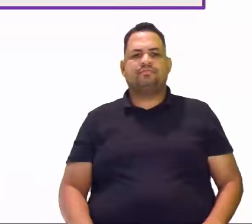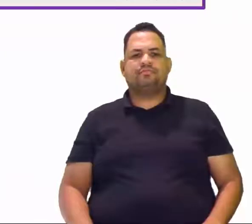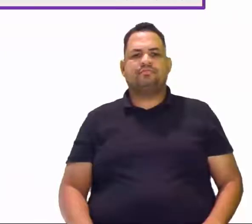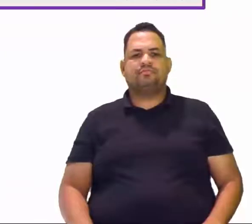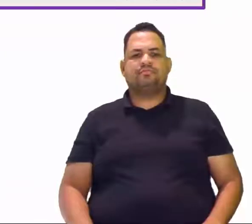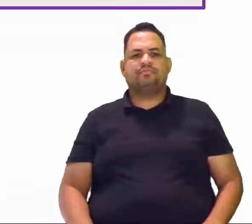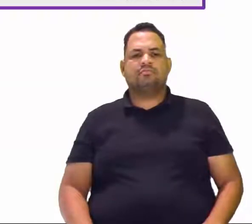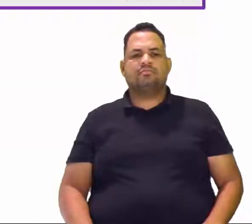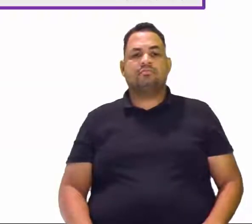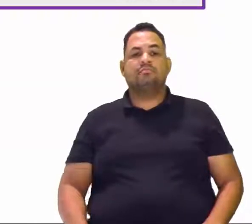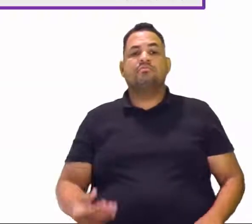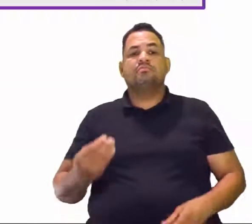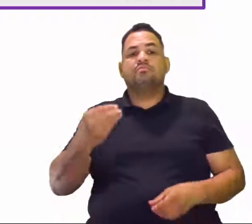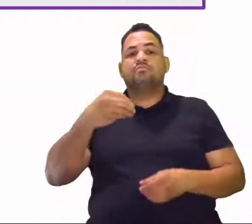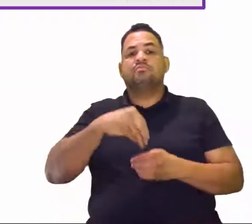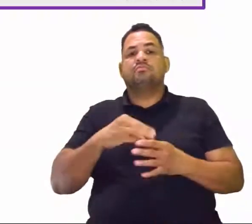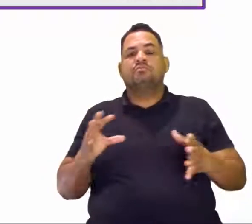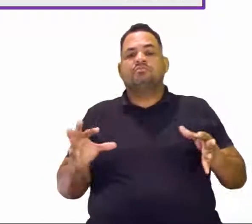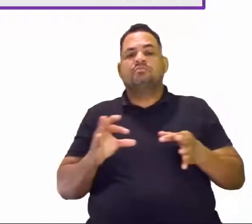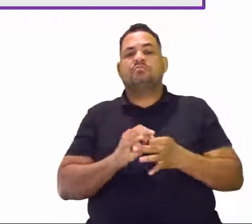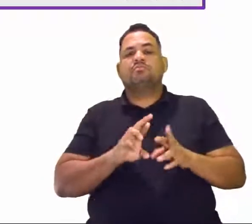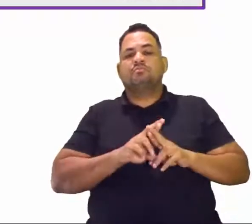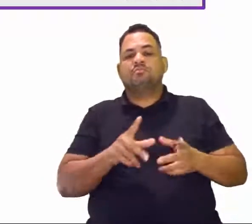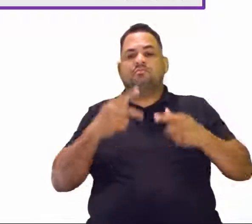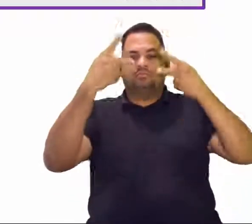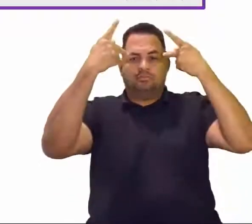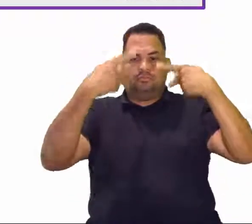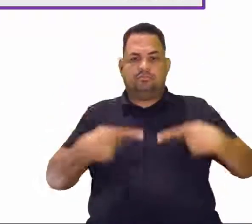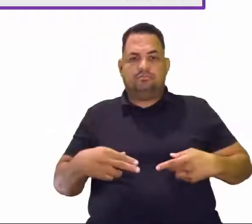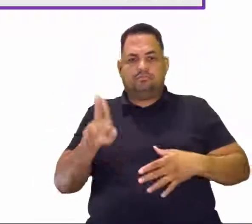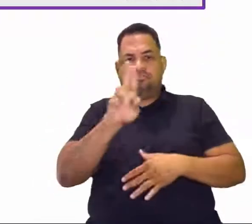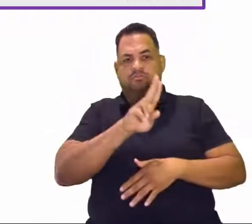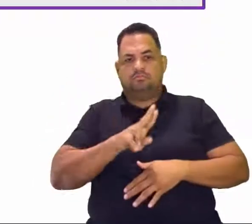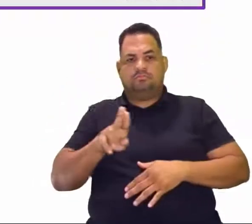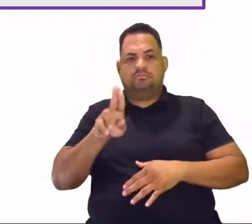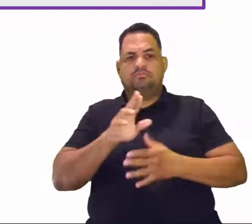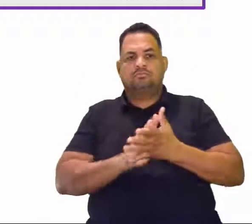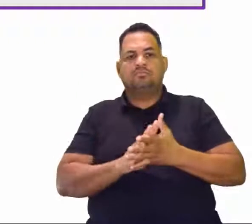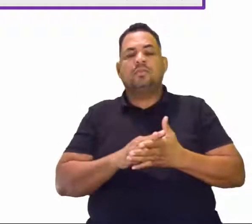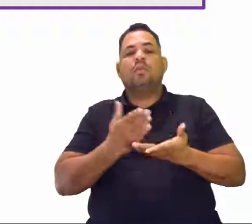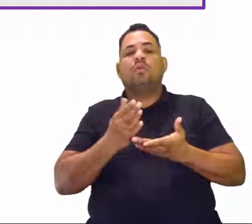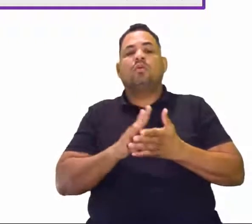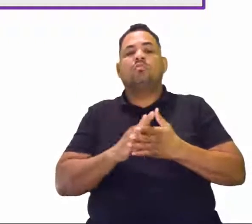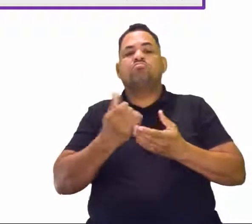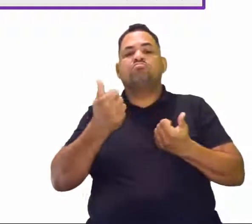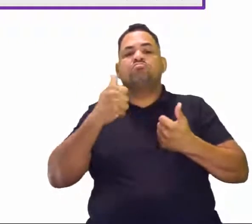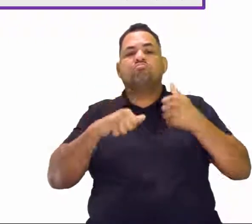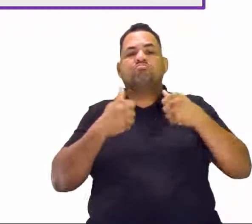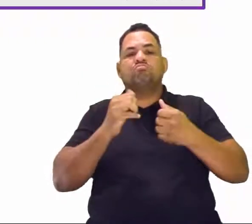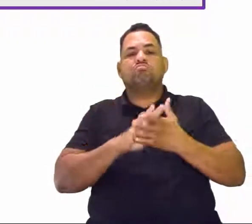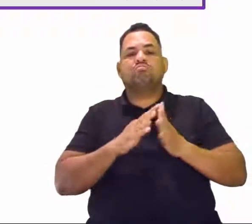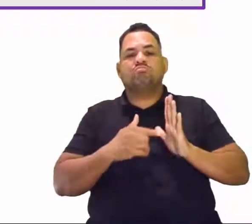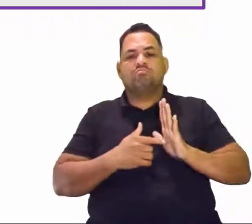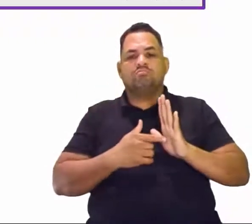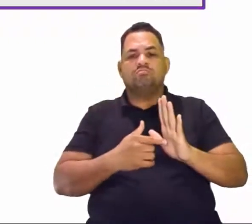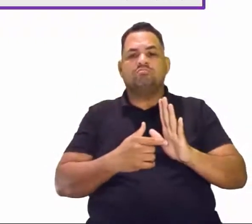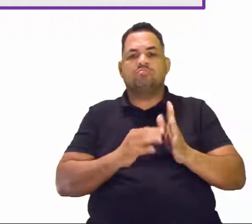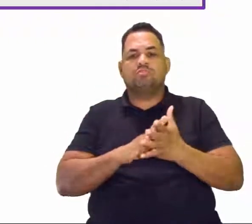Então nesse contexto as diferenças físicas elas foram utilizadas como o rótulo qualificativo